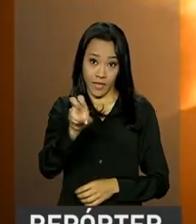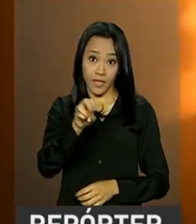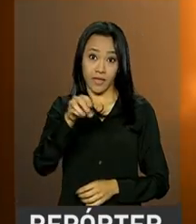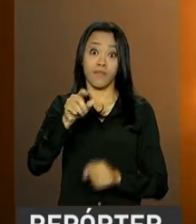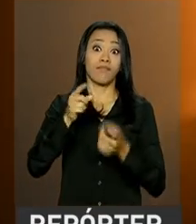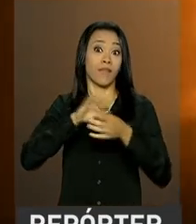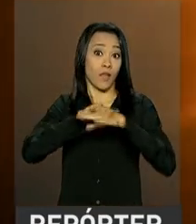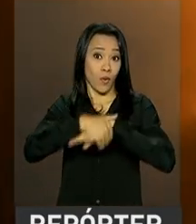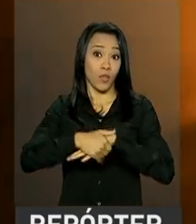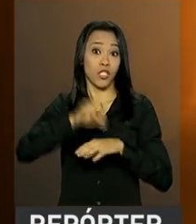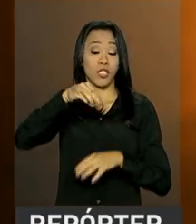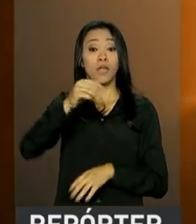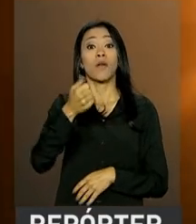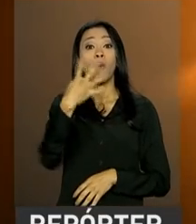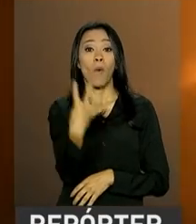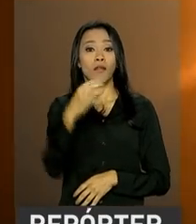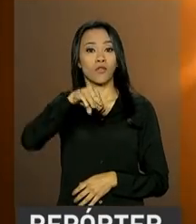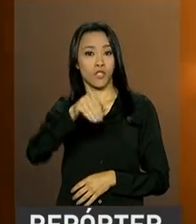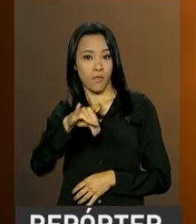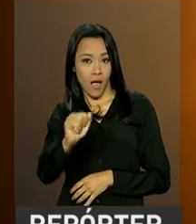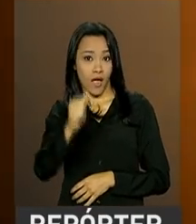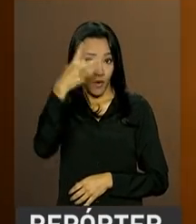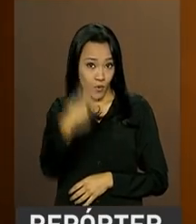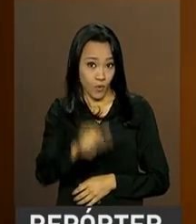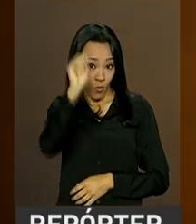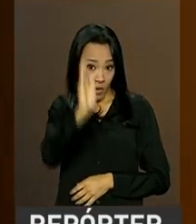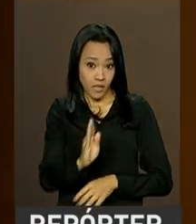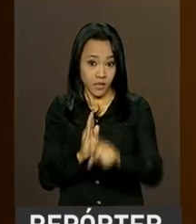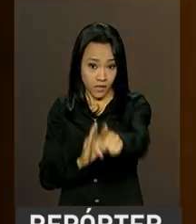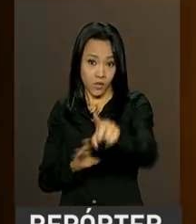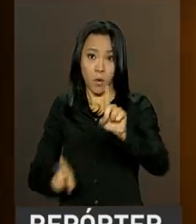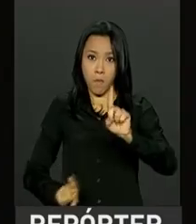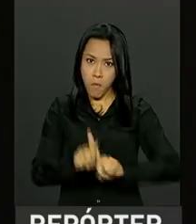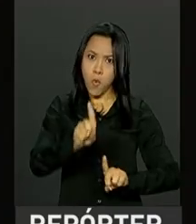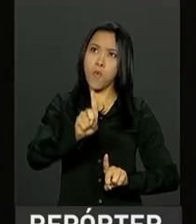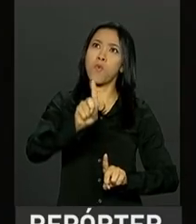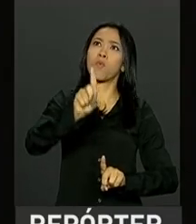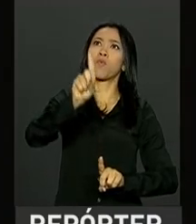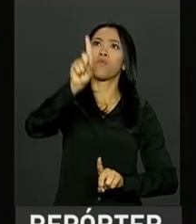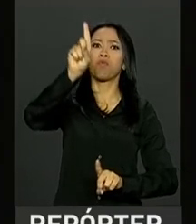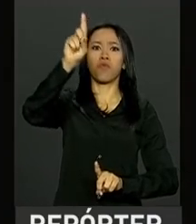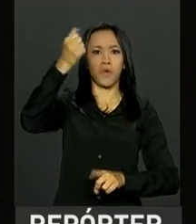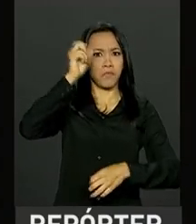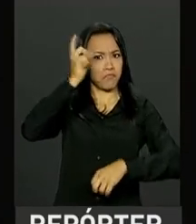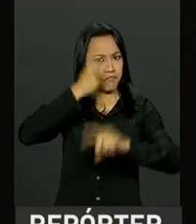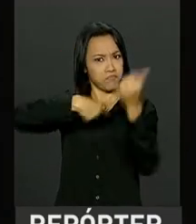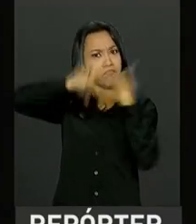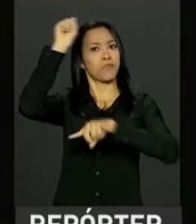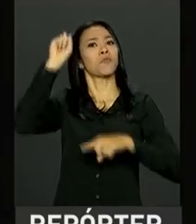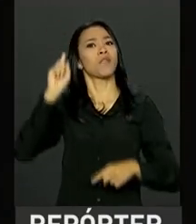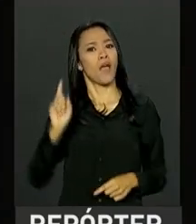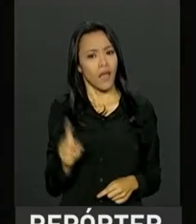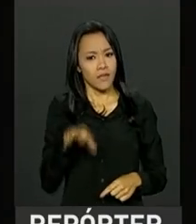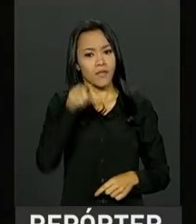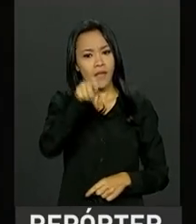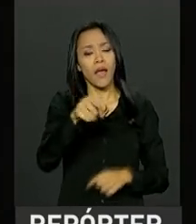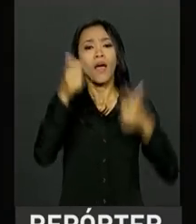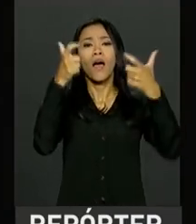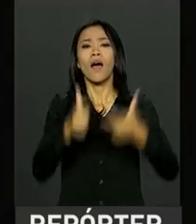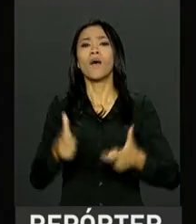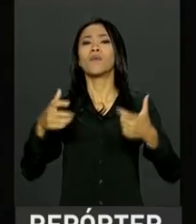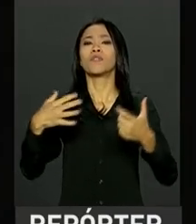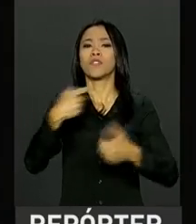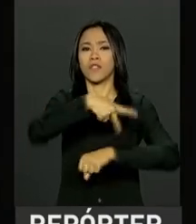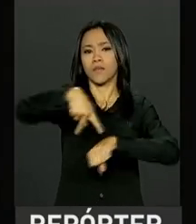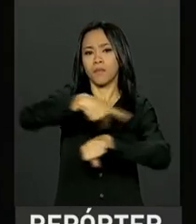quando o primeiro satélite governamental brasileiro foi lançado com sucesso pelo foguete ariane 5 estava base espacial de